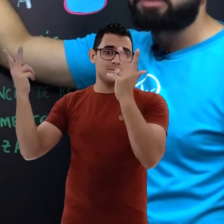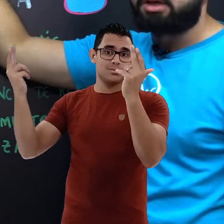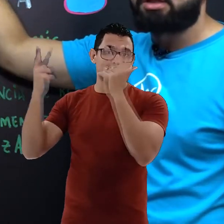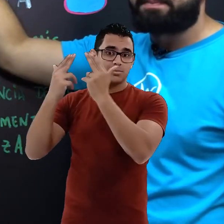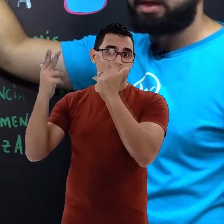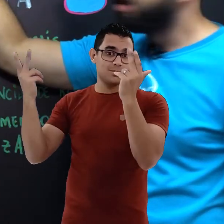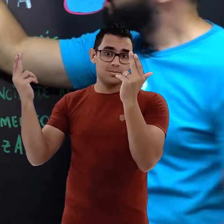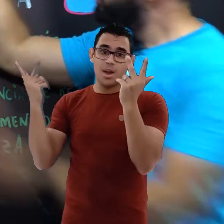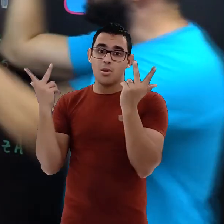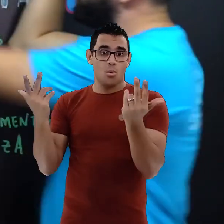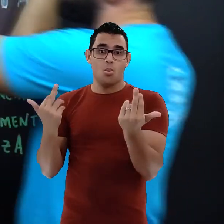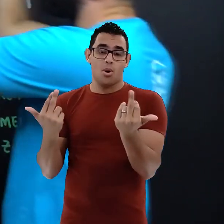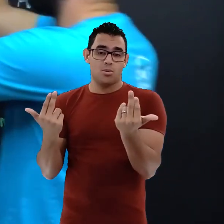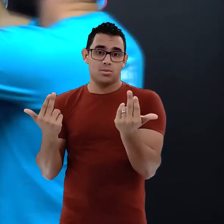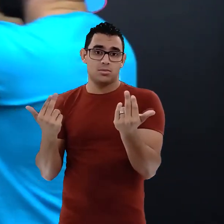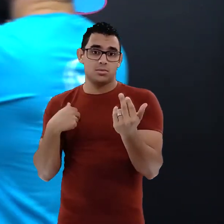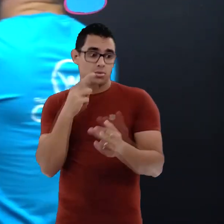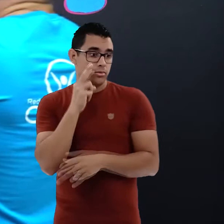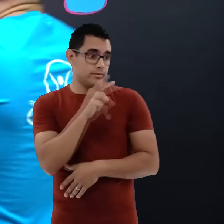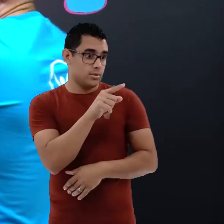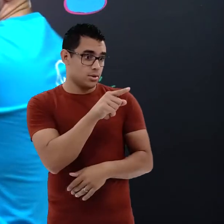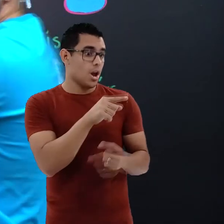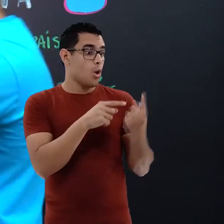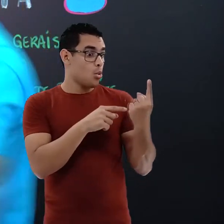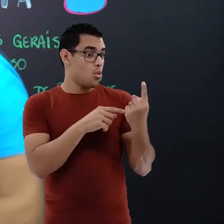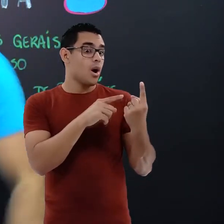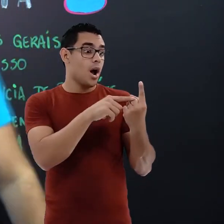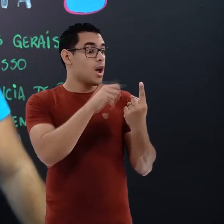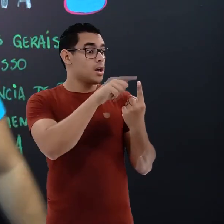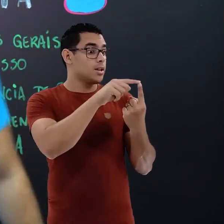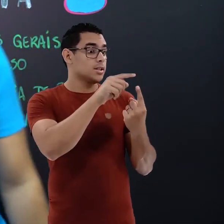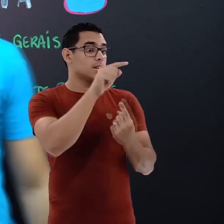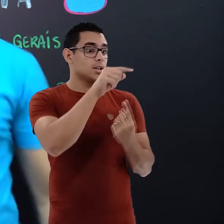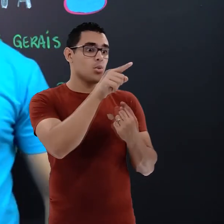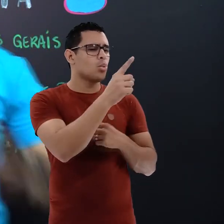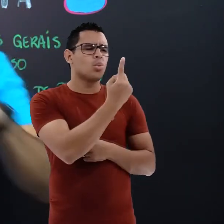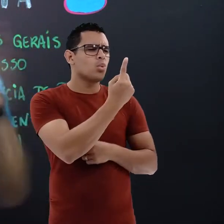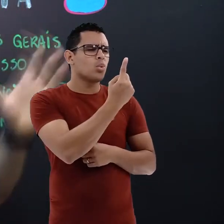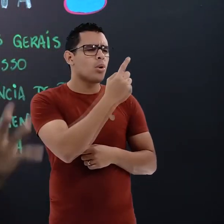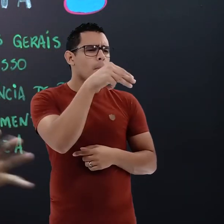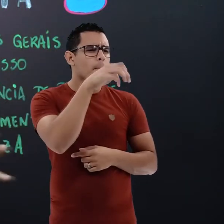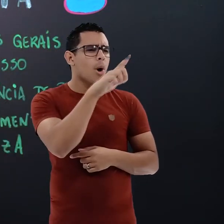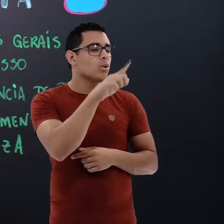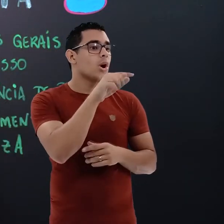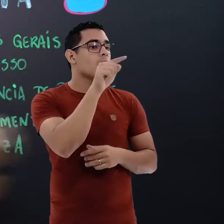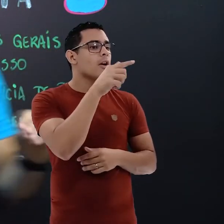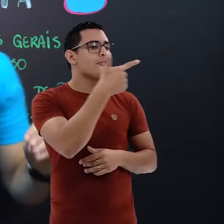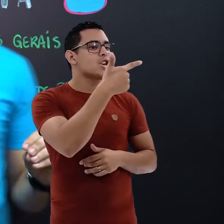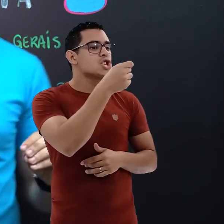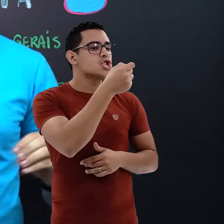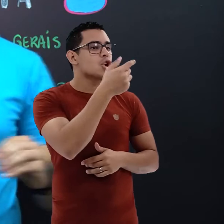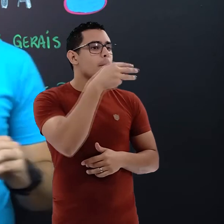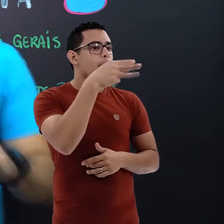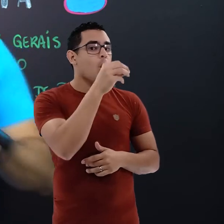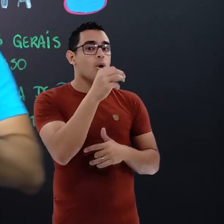gás na CNTP. Então eles são interrelacionados aqui, tudo bem? Seguindo essas regrinhas aqui,